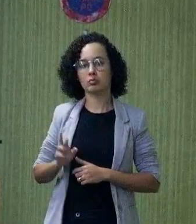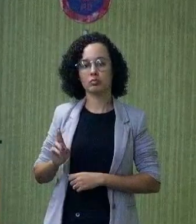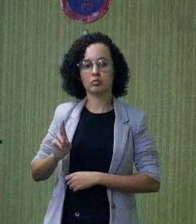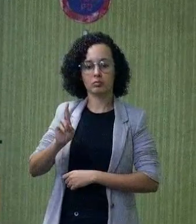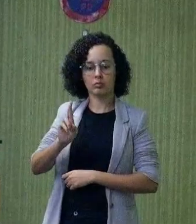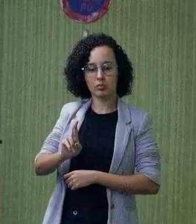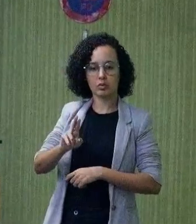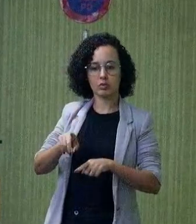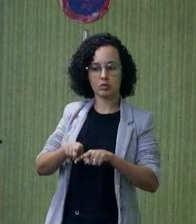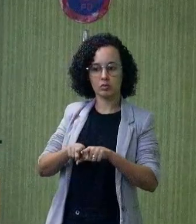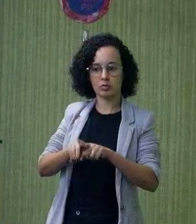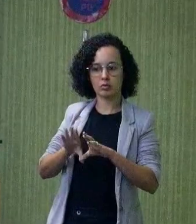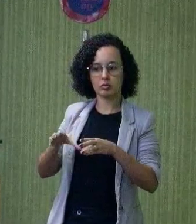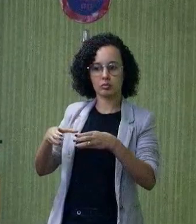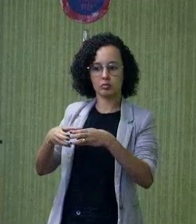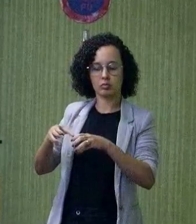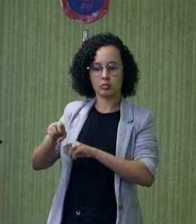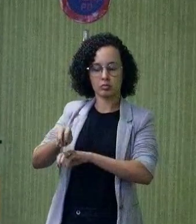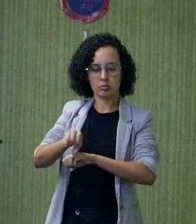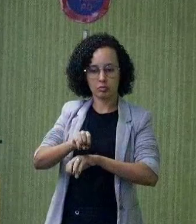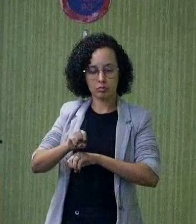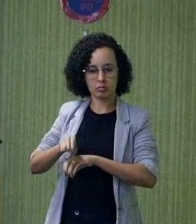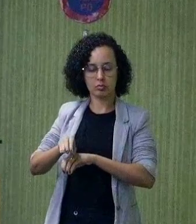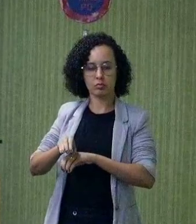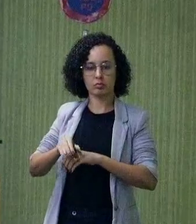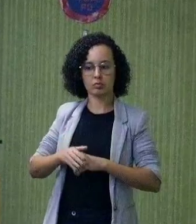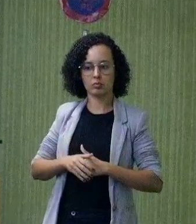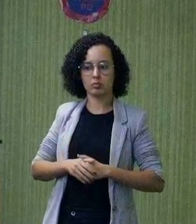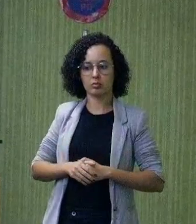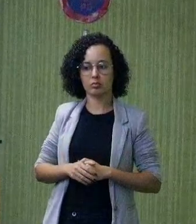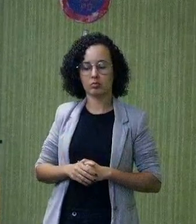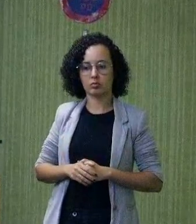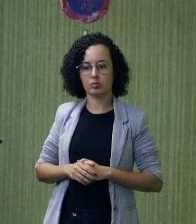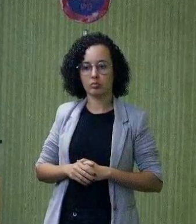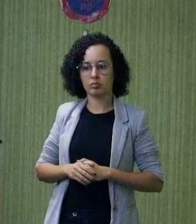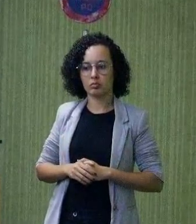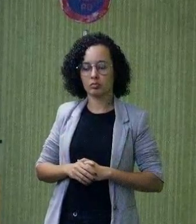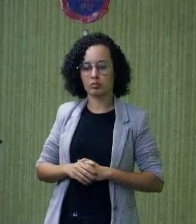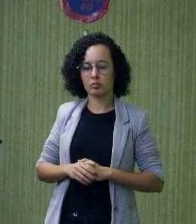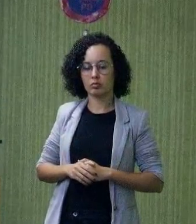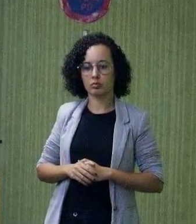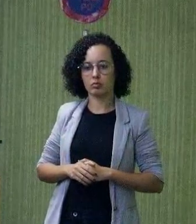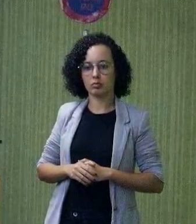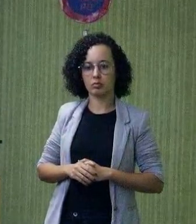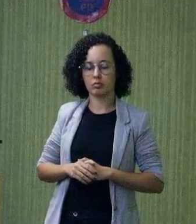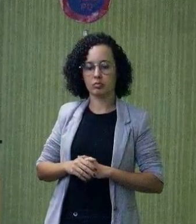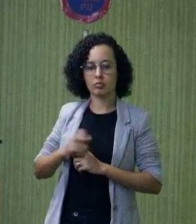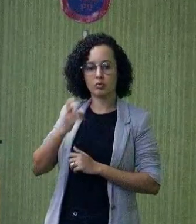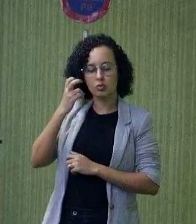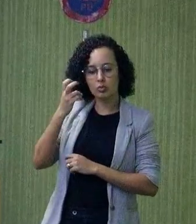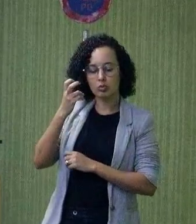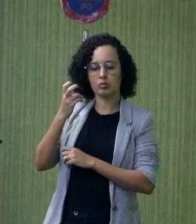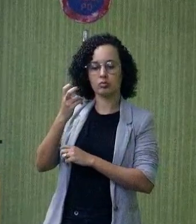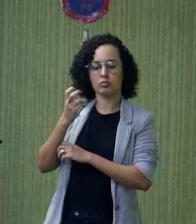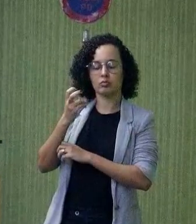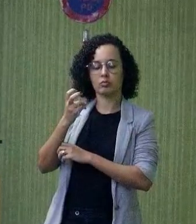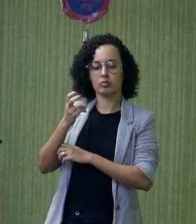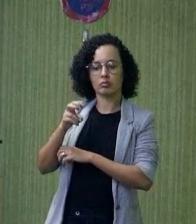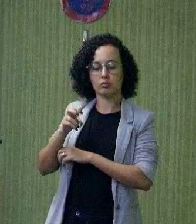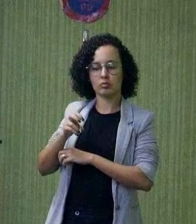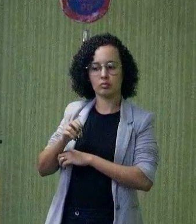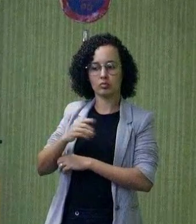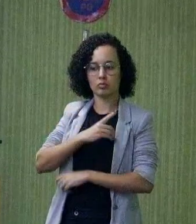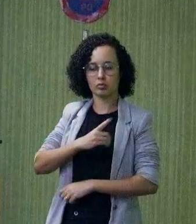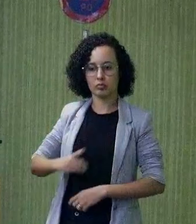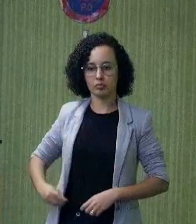comissões de educação eh cultura e esporte do Senado e a comissão de Cultura eh educação e cultura da Câmara dos Deputados